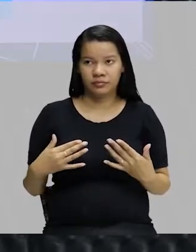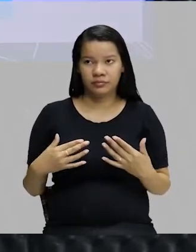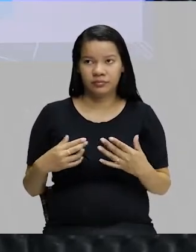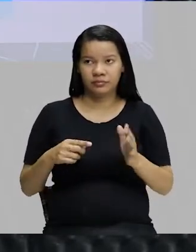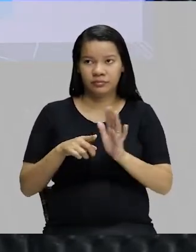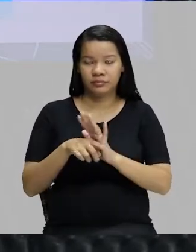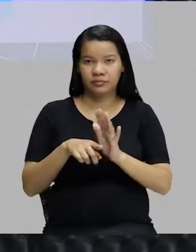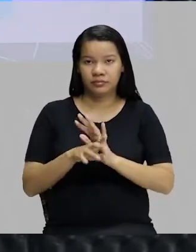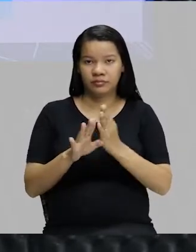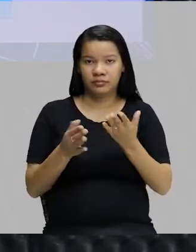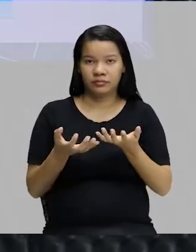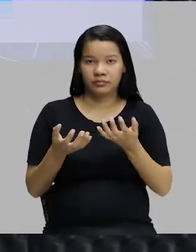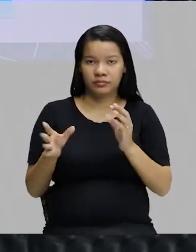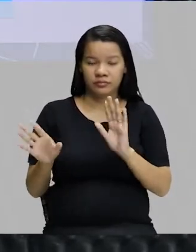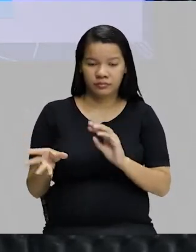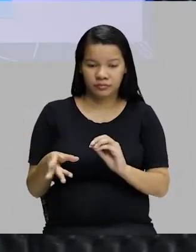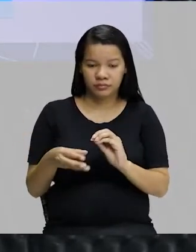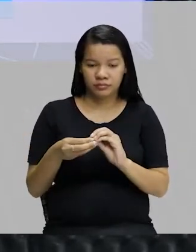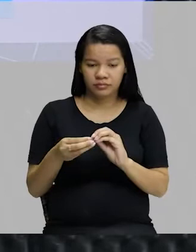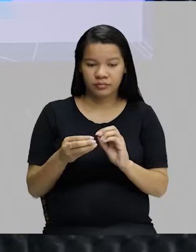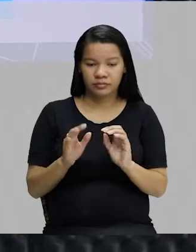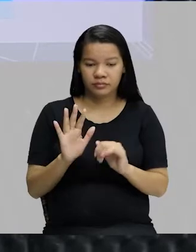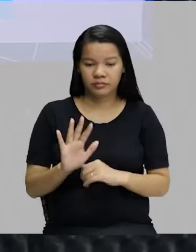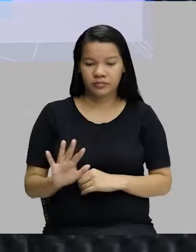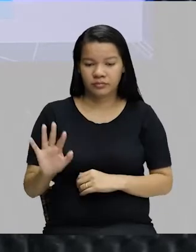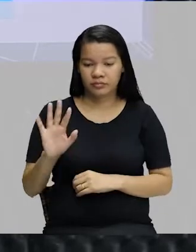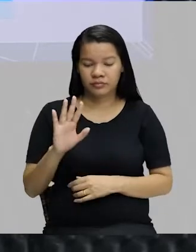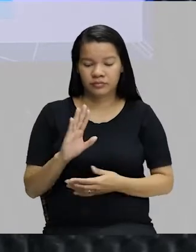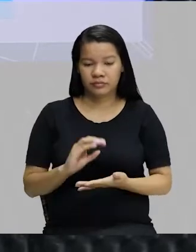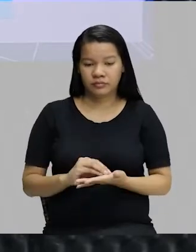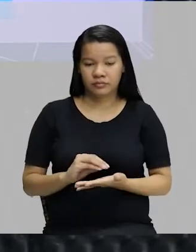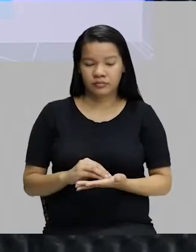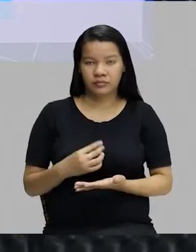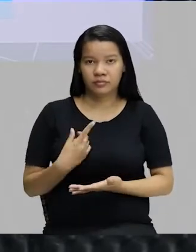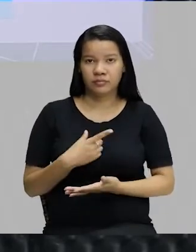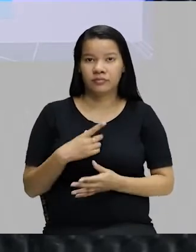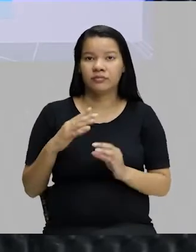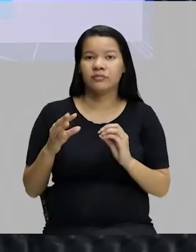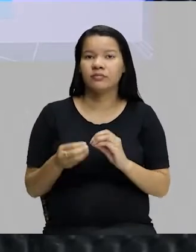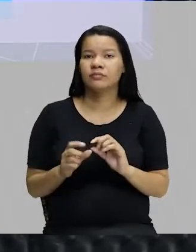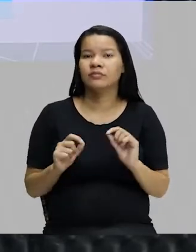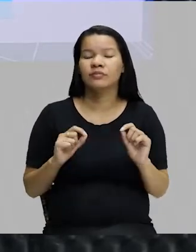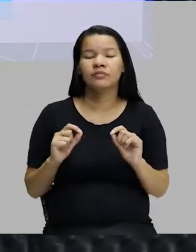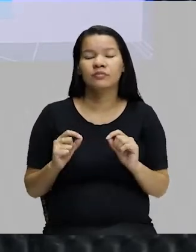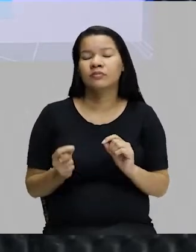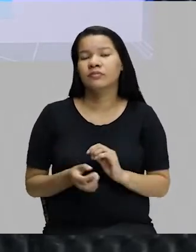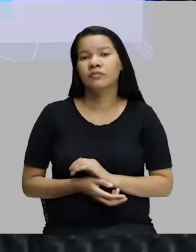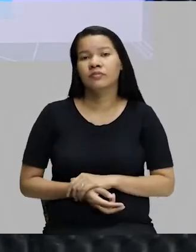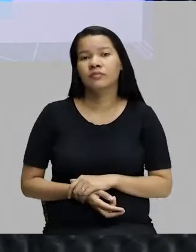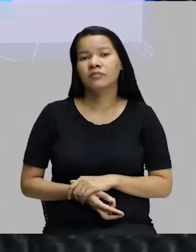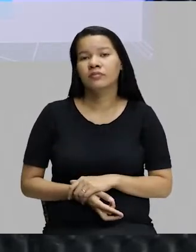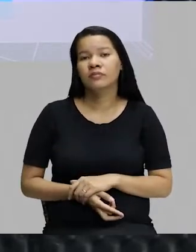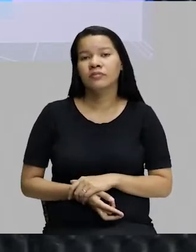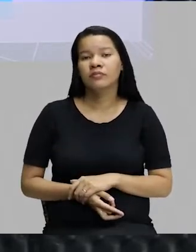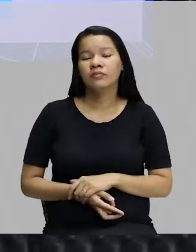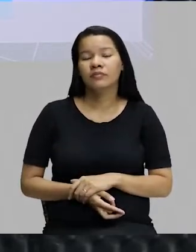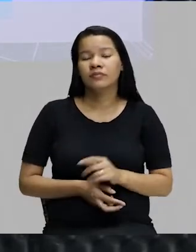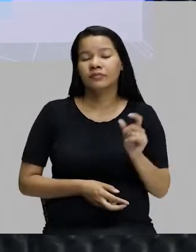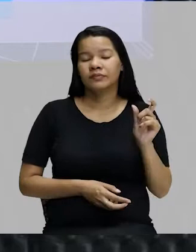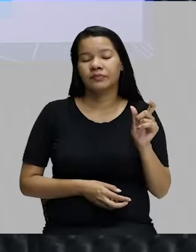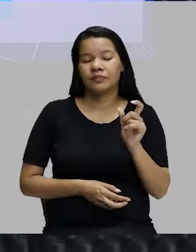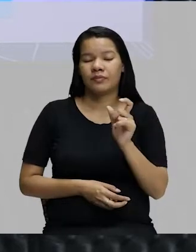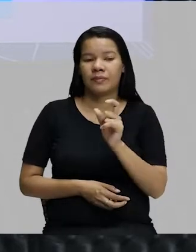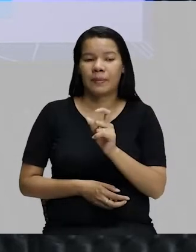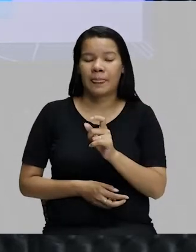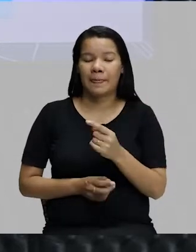que a gente complete esses passos. Mas nós vamos completar com o quê? Nós vamos completar com as partículas,